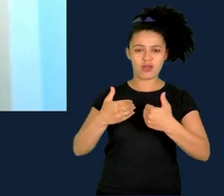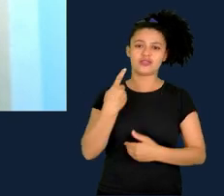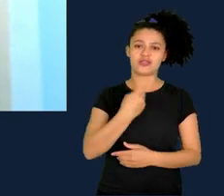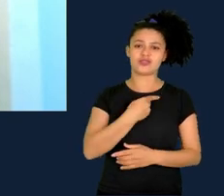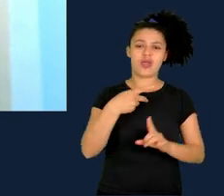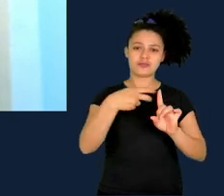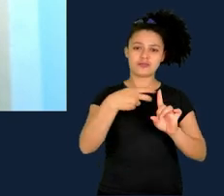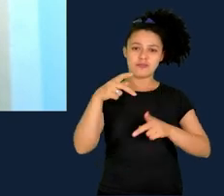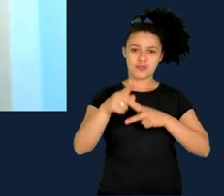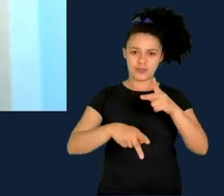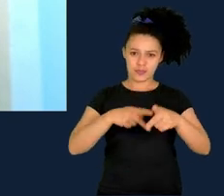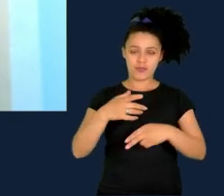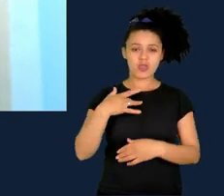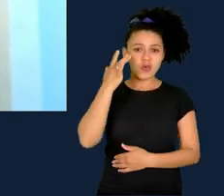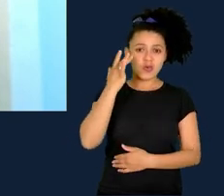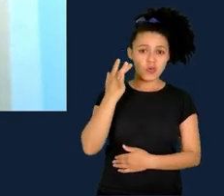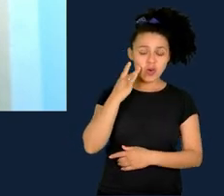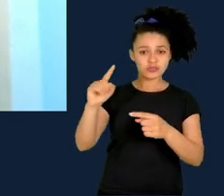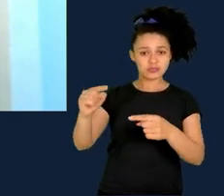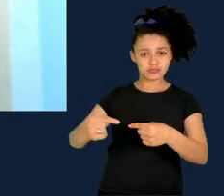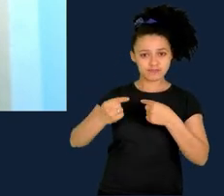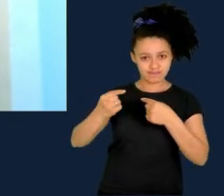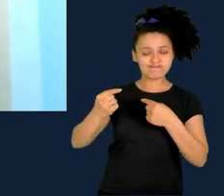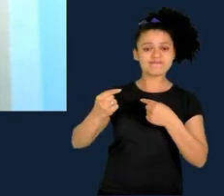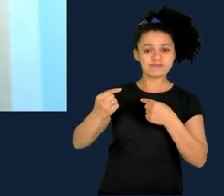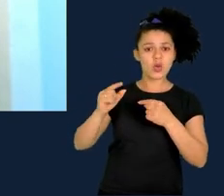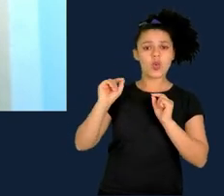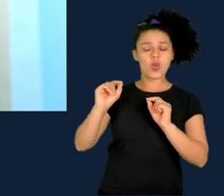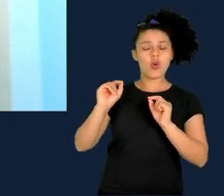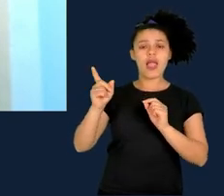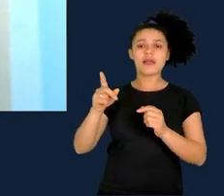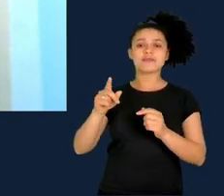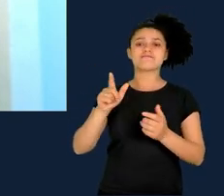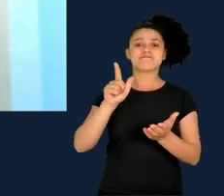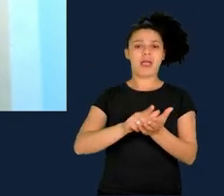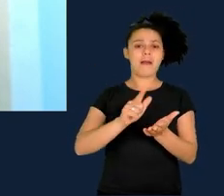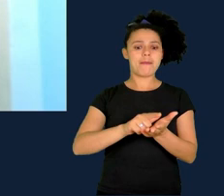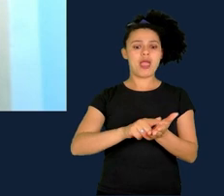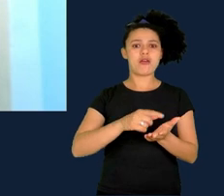o desafio está na implementação desses acordos, né?